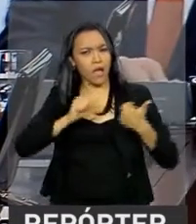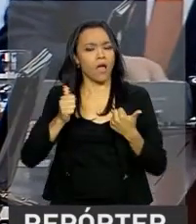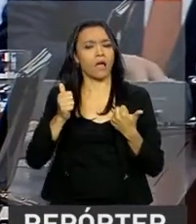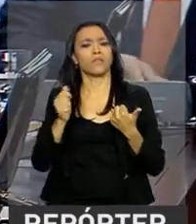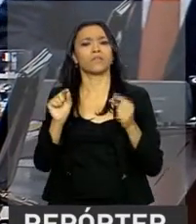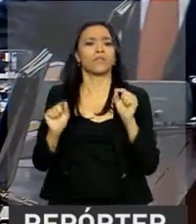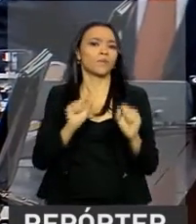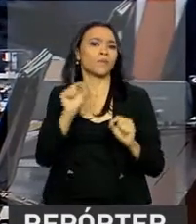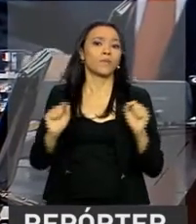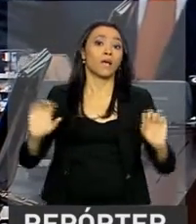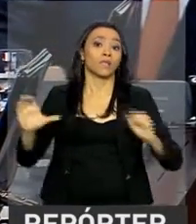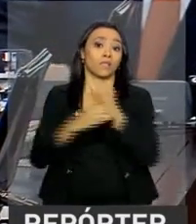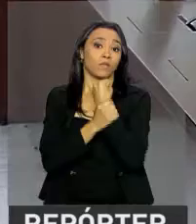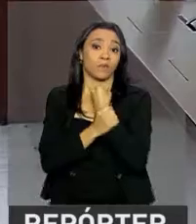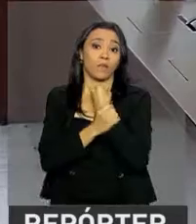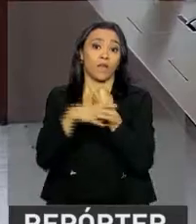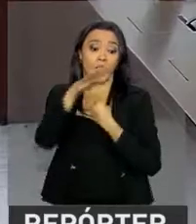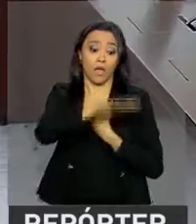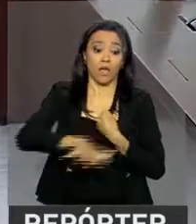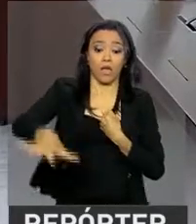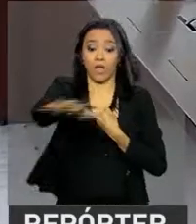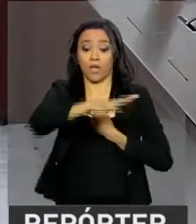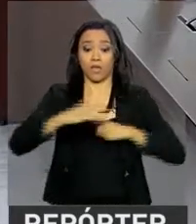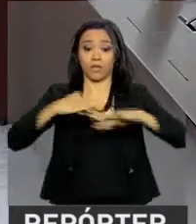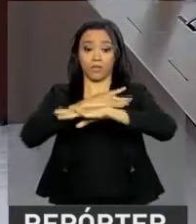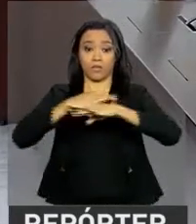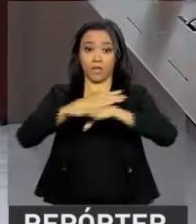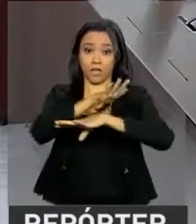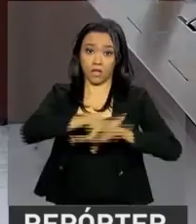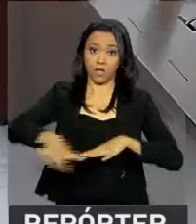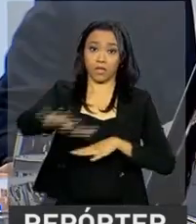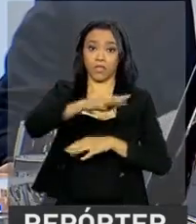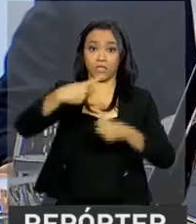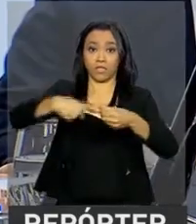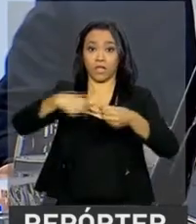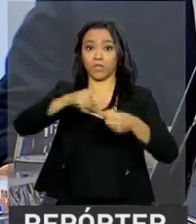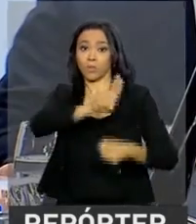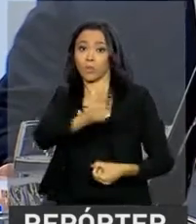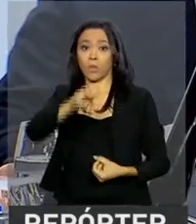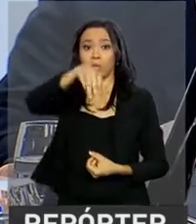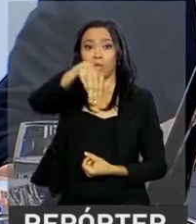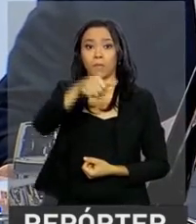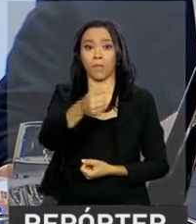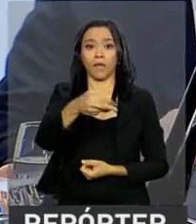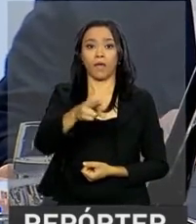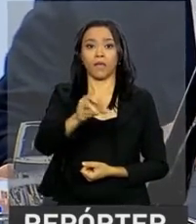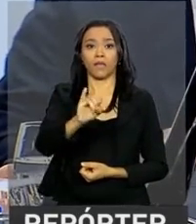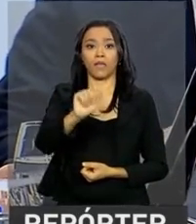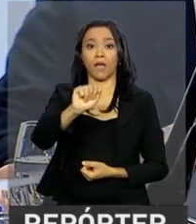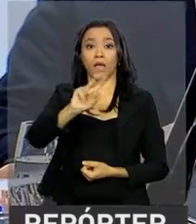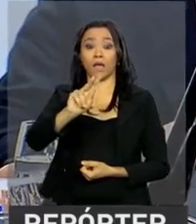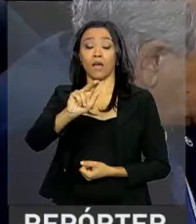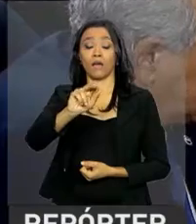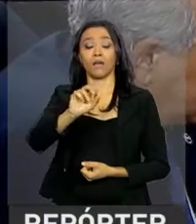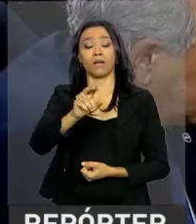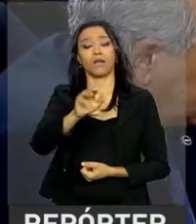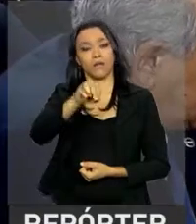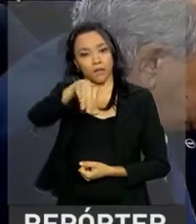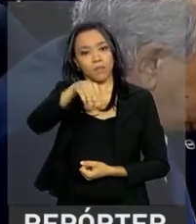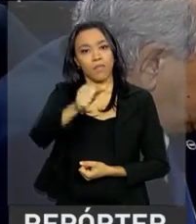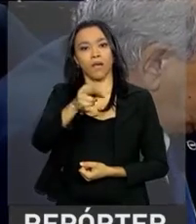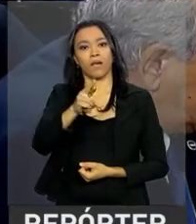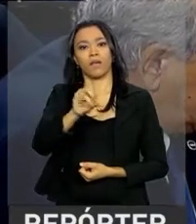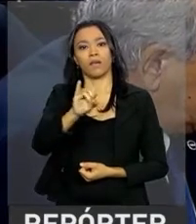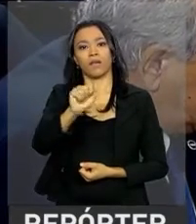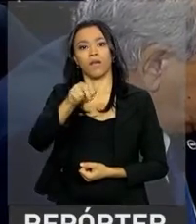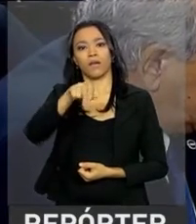tomadas para garantir a recuperação da região lá é de mariana região que foi afetada por esse desastre e também para reforçar